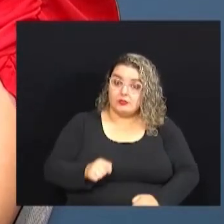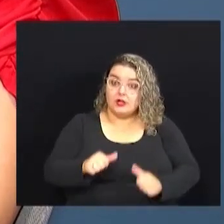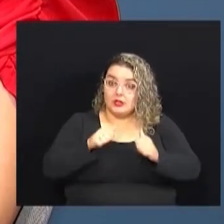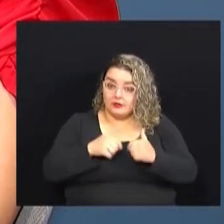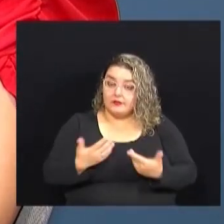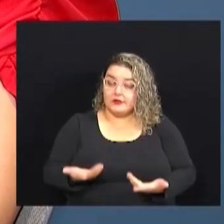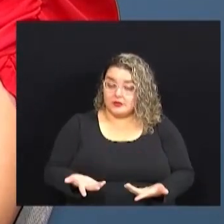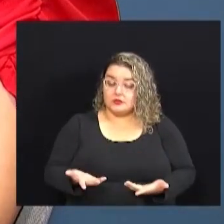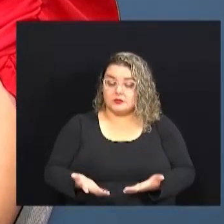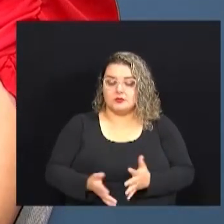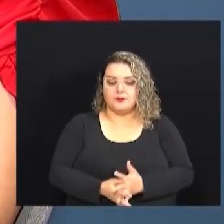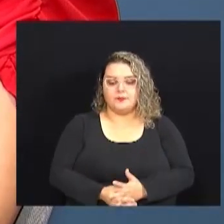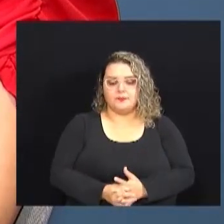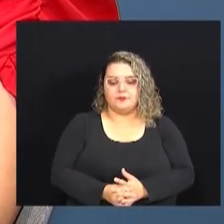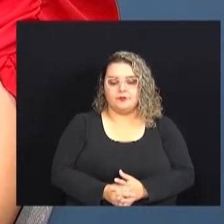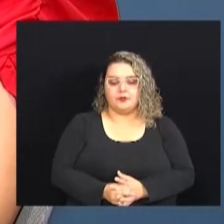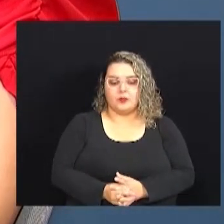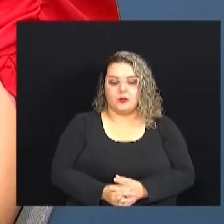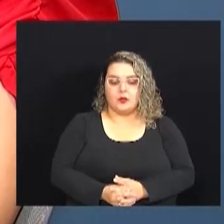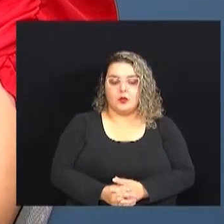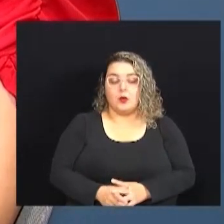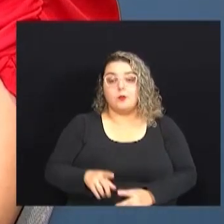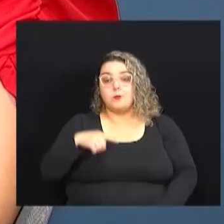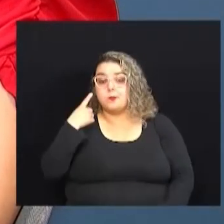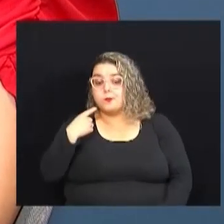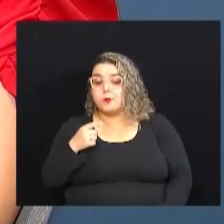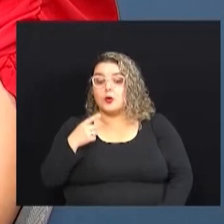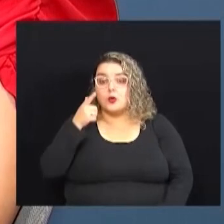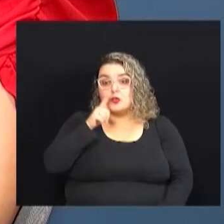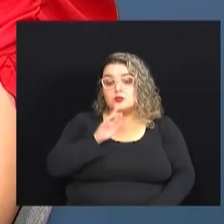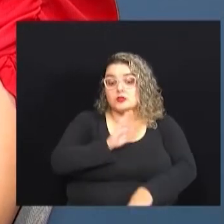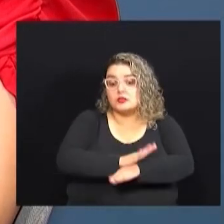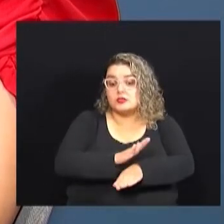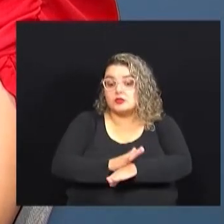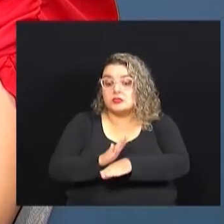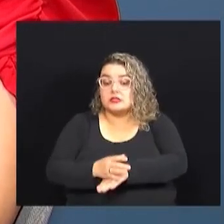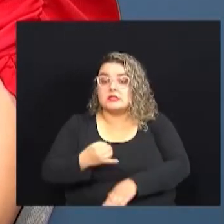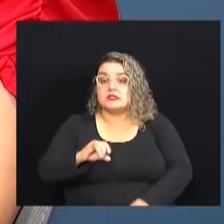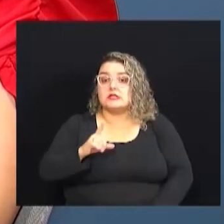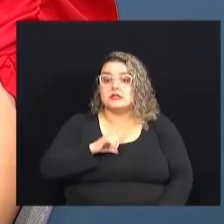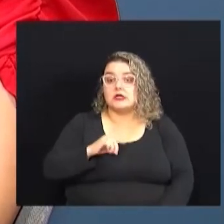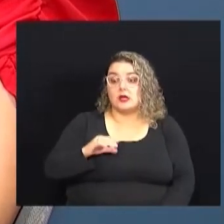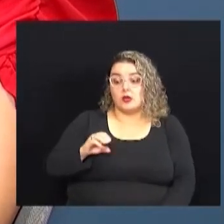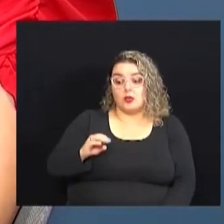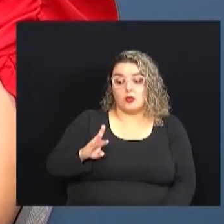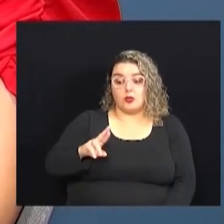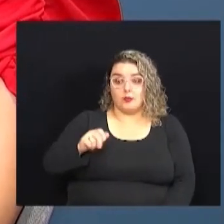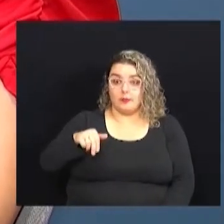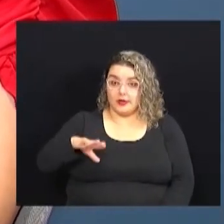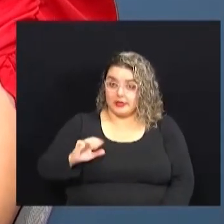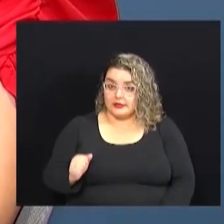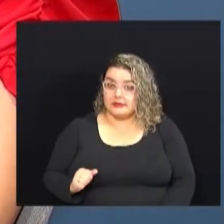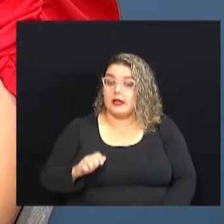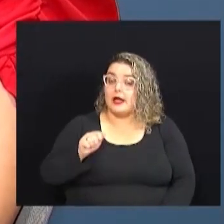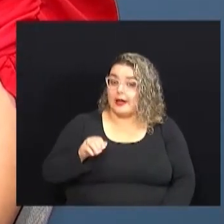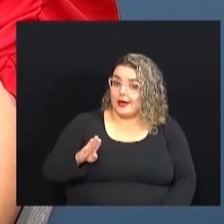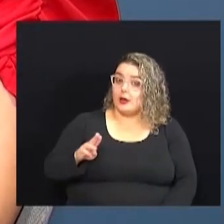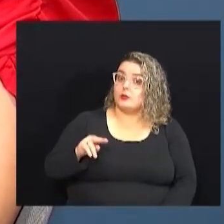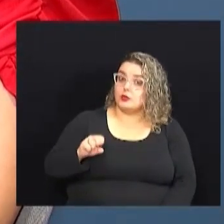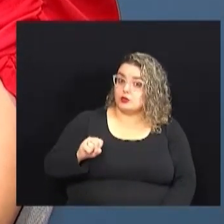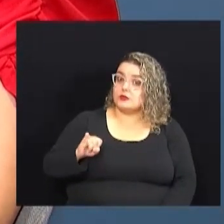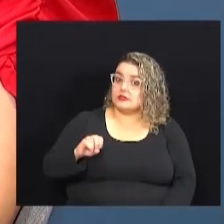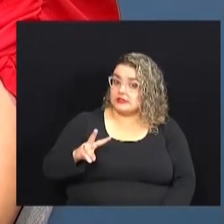benefícios, né? Onde o advogado vai conseguir auxiliar é ver se tem alguma cobrança abusiva dentro desses juros. Aí, naturalmente, isso é